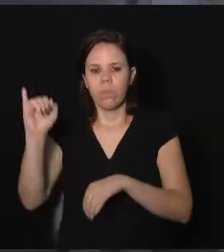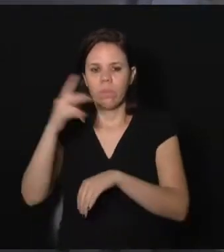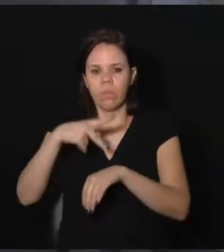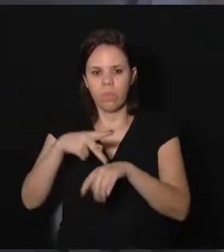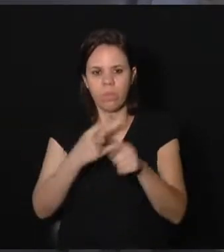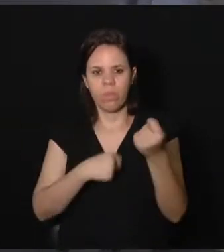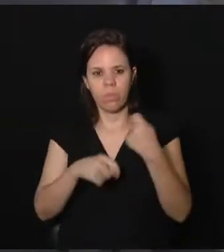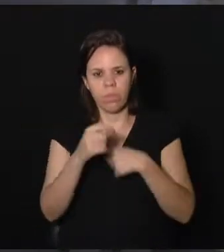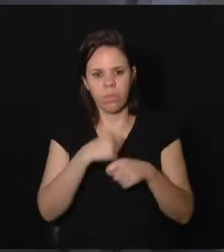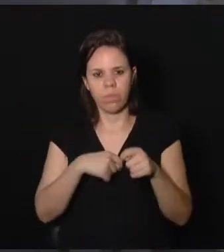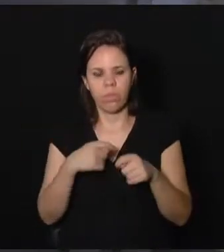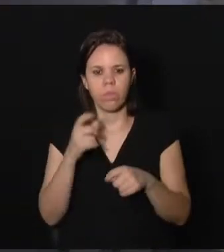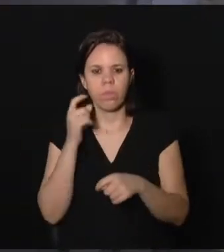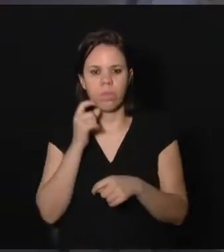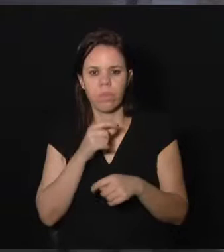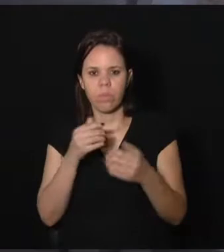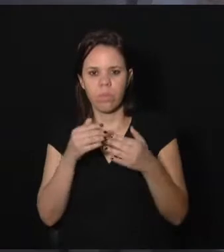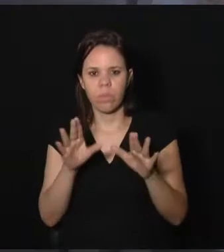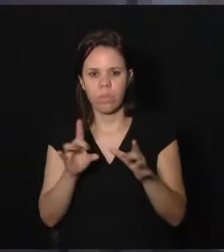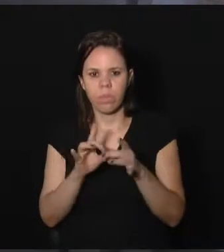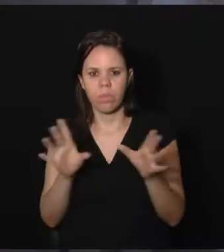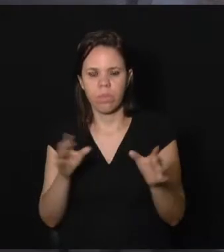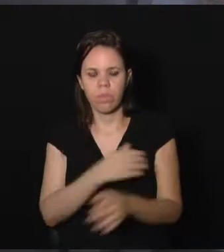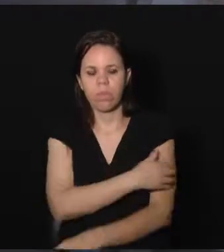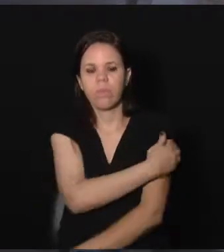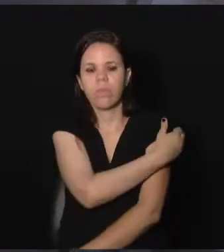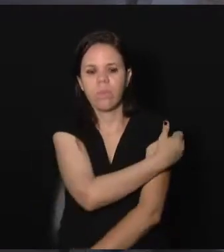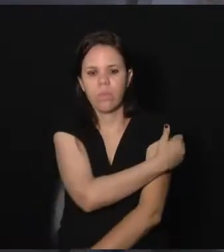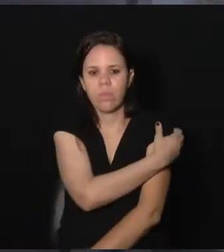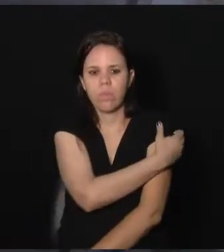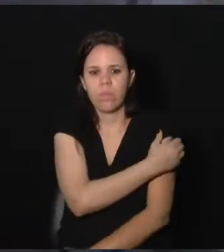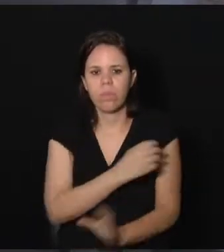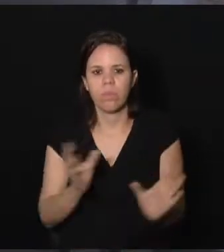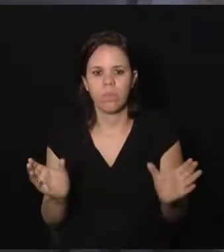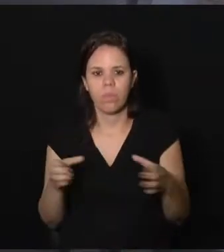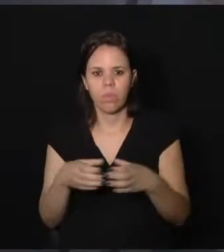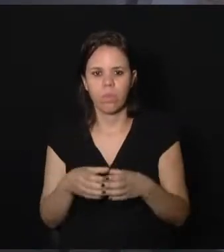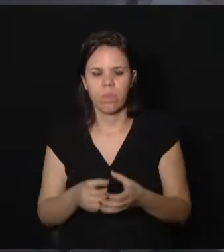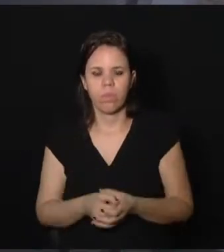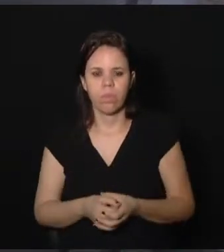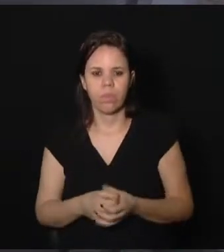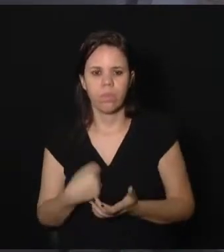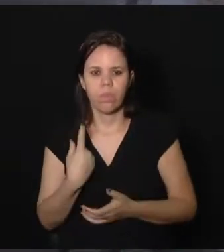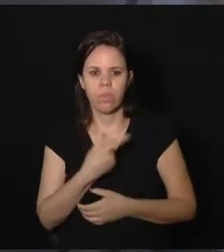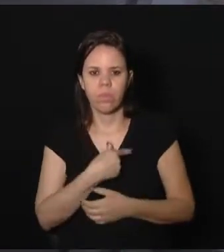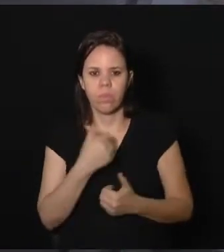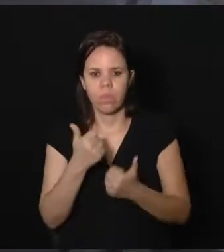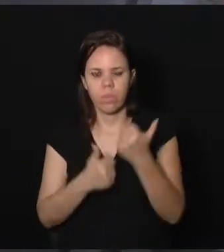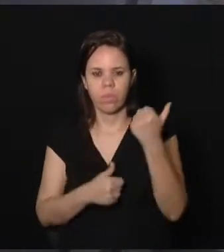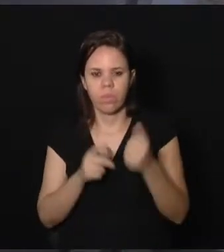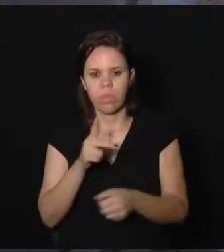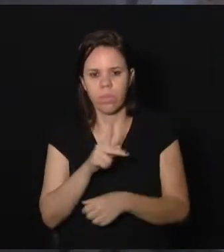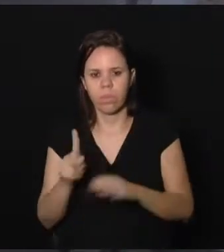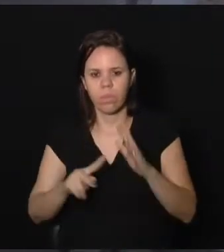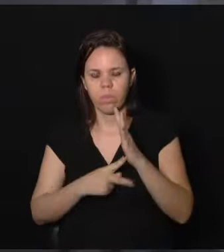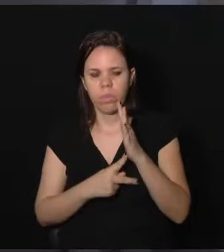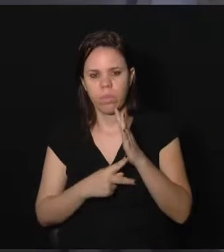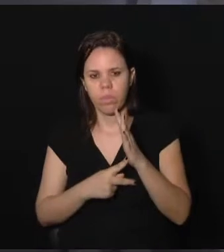vereador Marcelo, está à inteira disposição dessa comissão, nosso vice-presidente aí, que é o